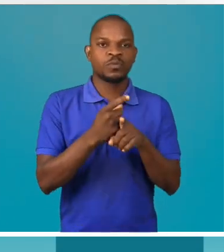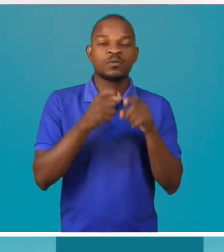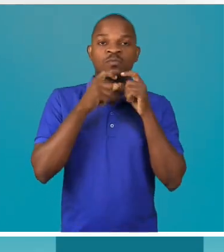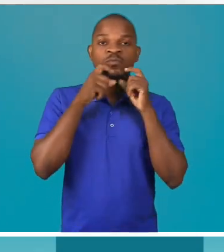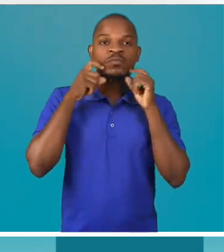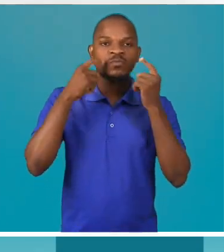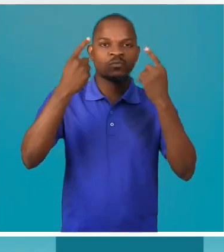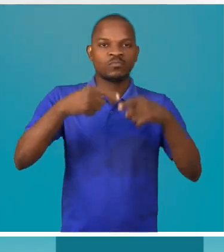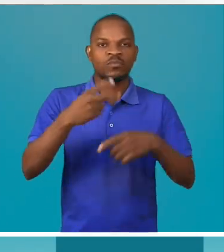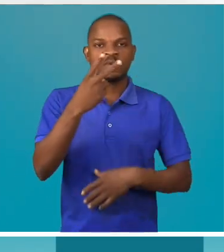2020.